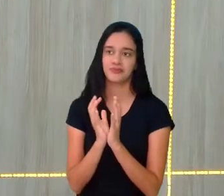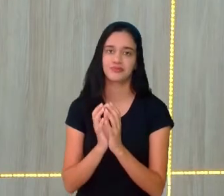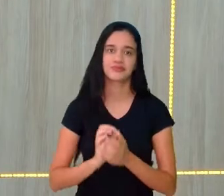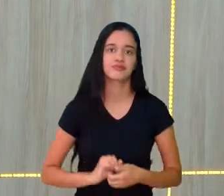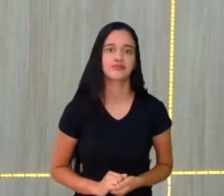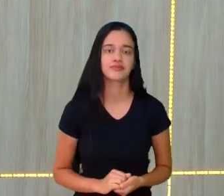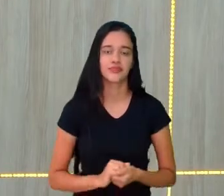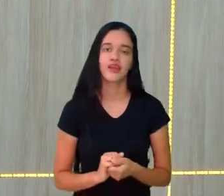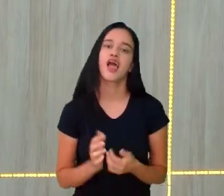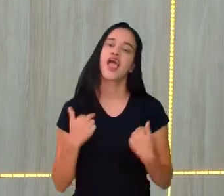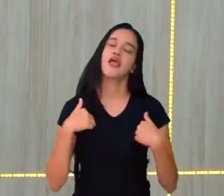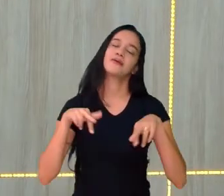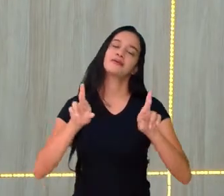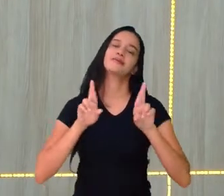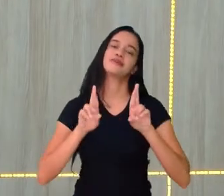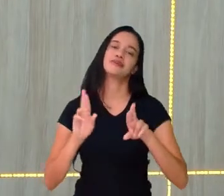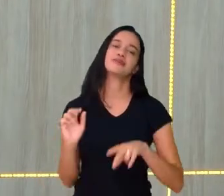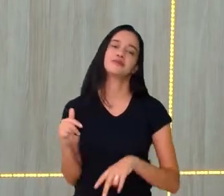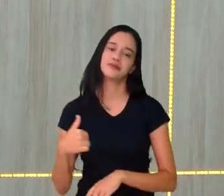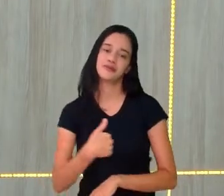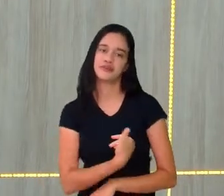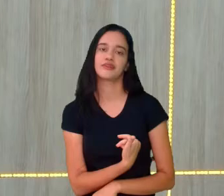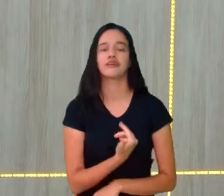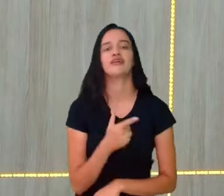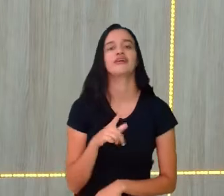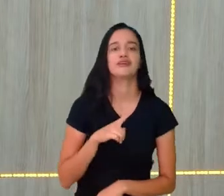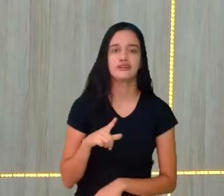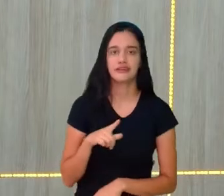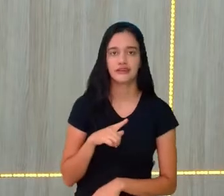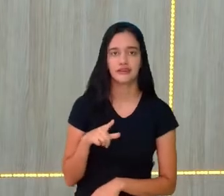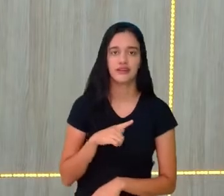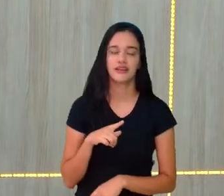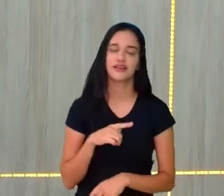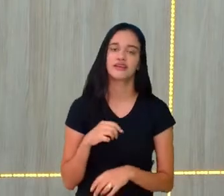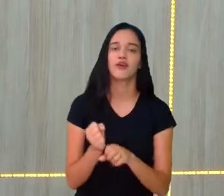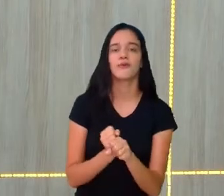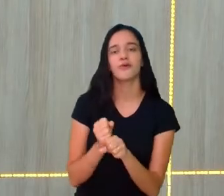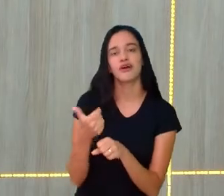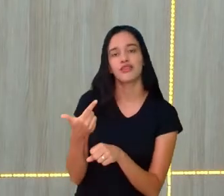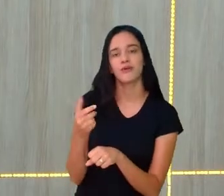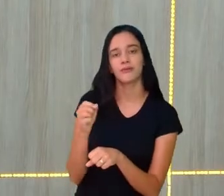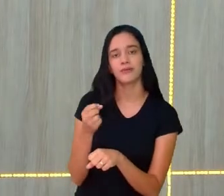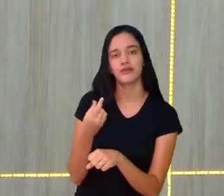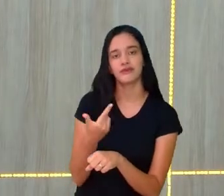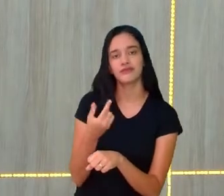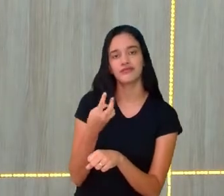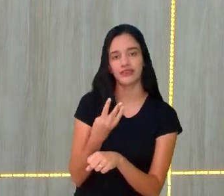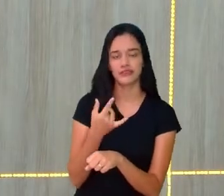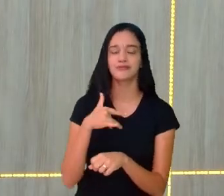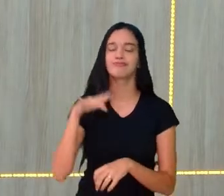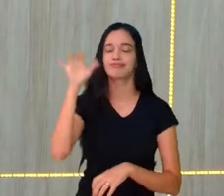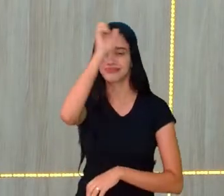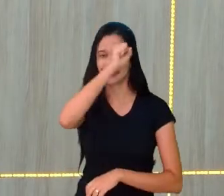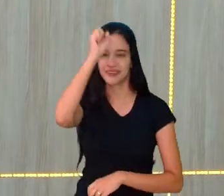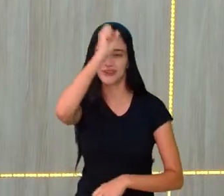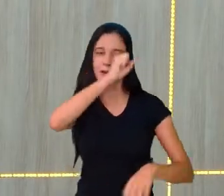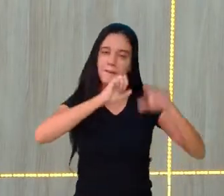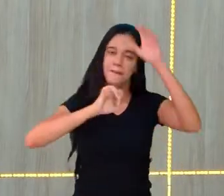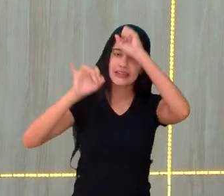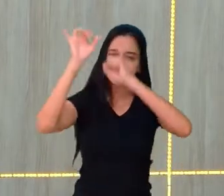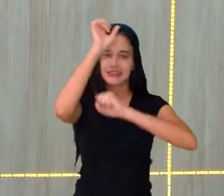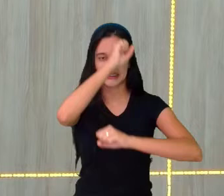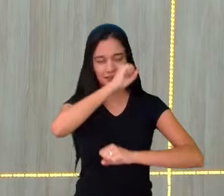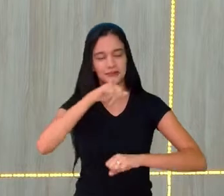isso. Espero que a gente tenha um 2023 de muitos aprendizados, né, de